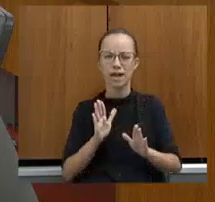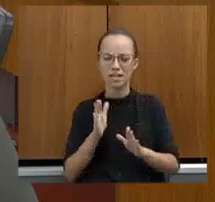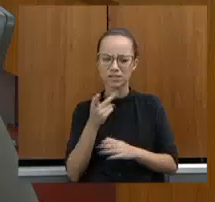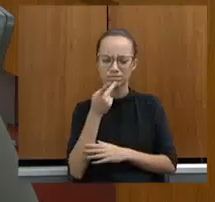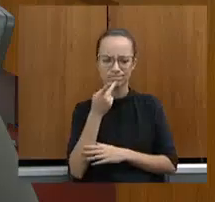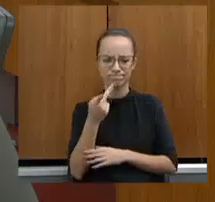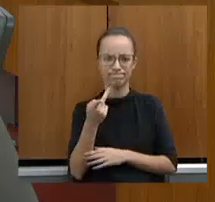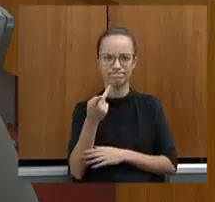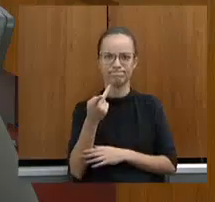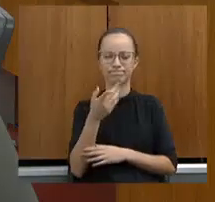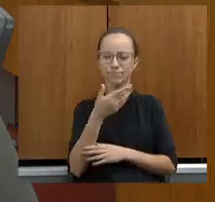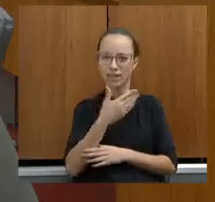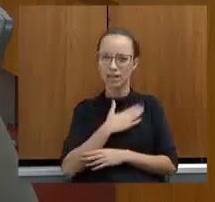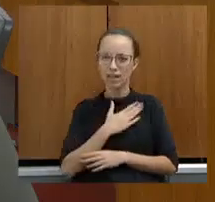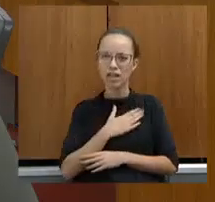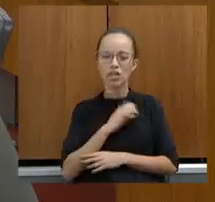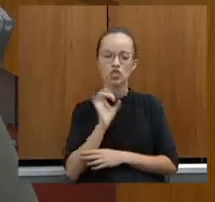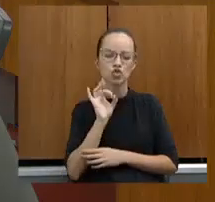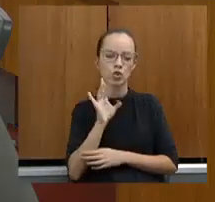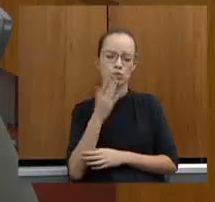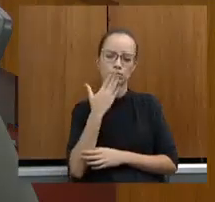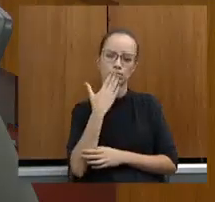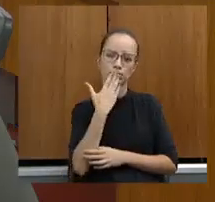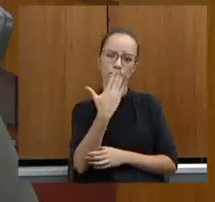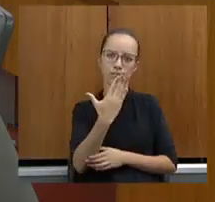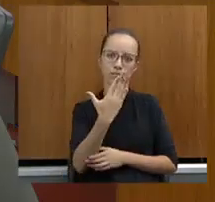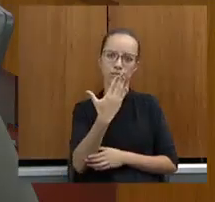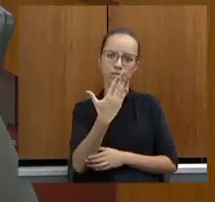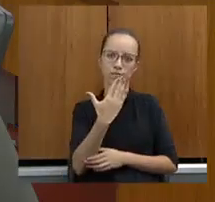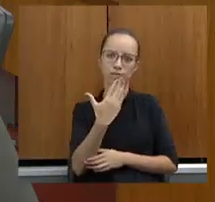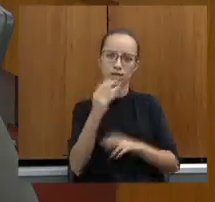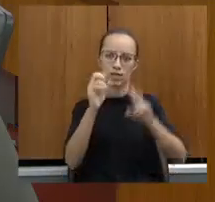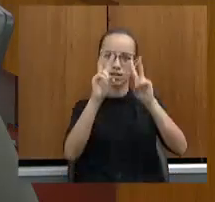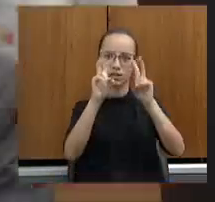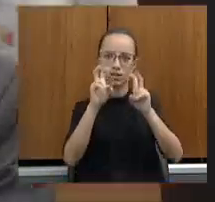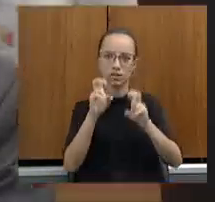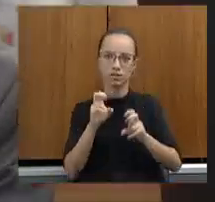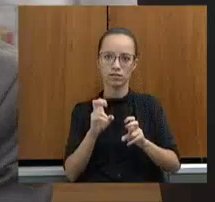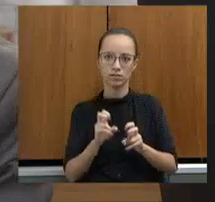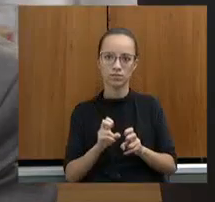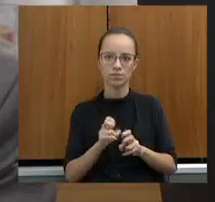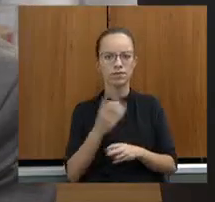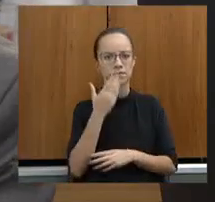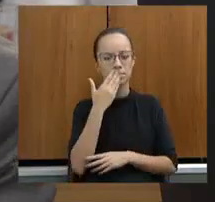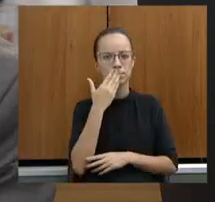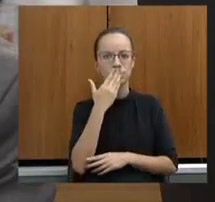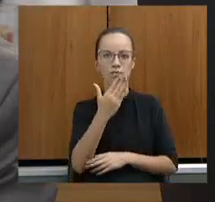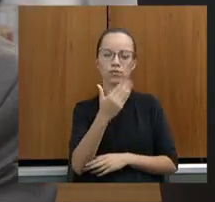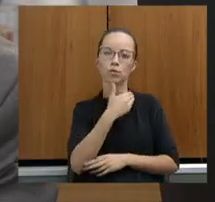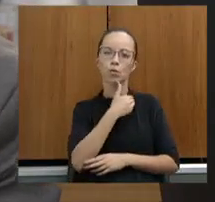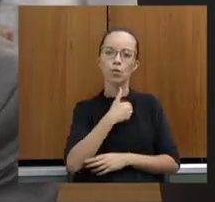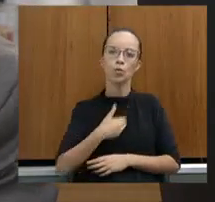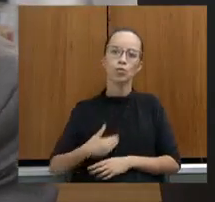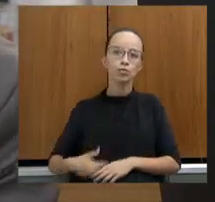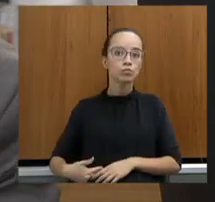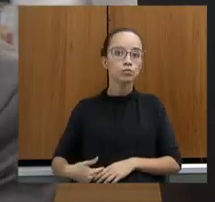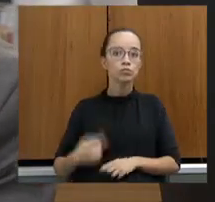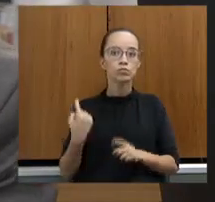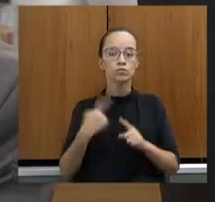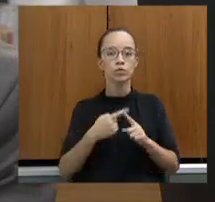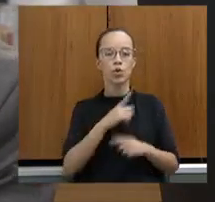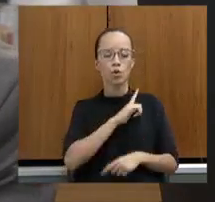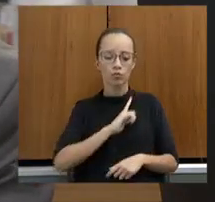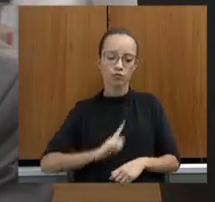aqui secretários é mais de apelo aos temas que foram colocados apelo ao governo porque o governo